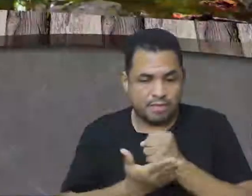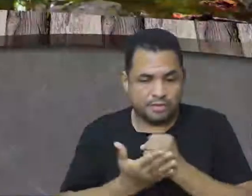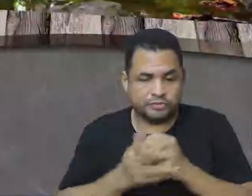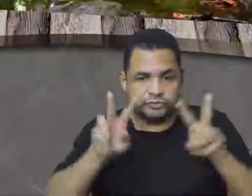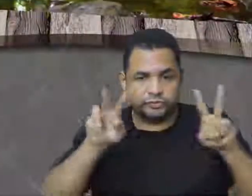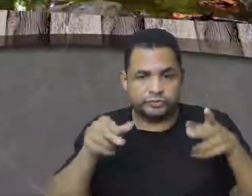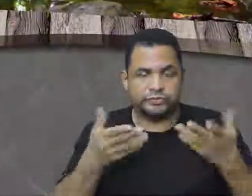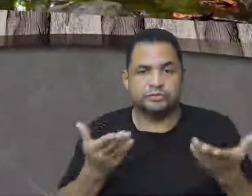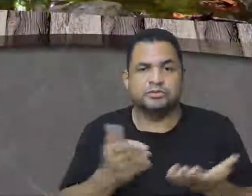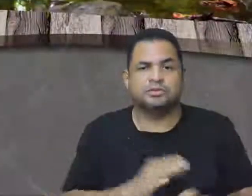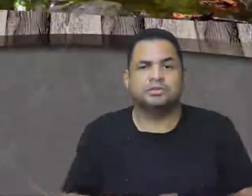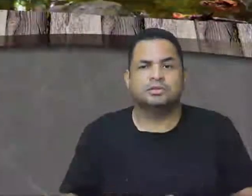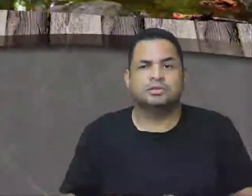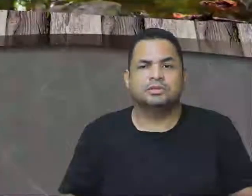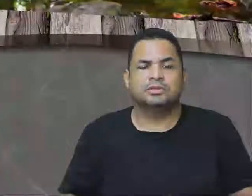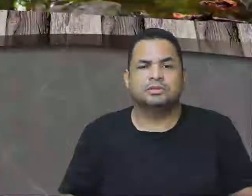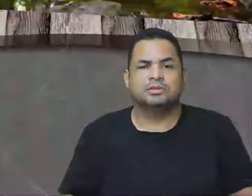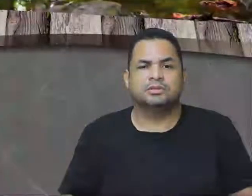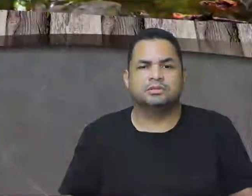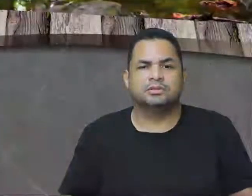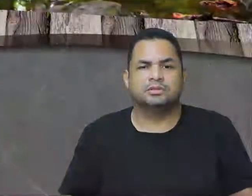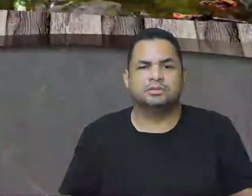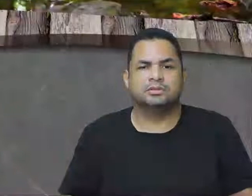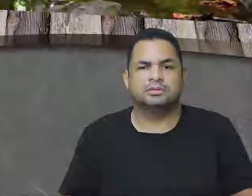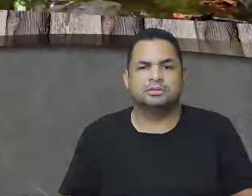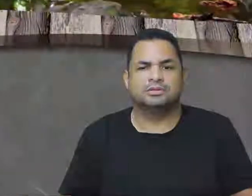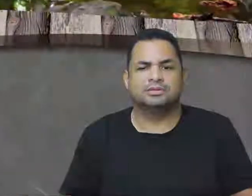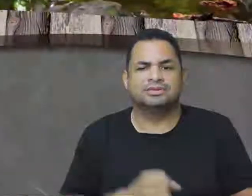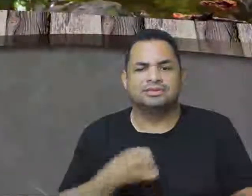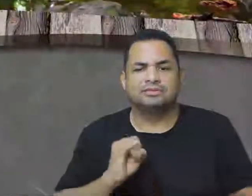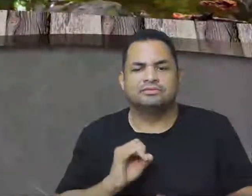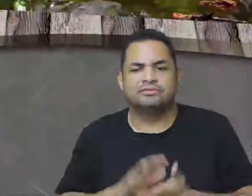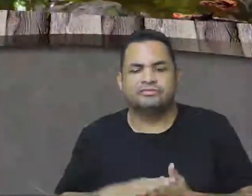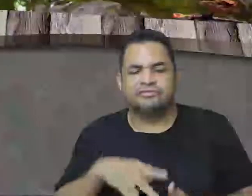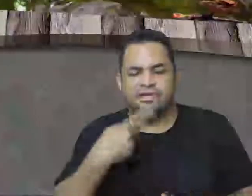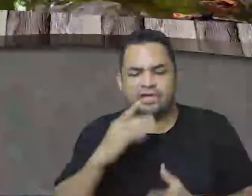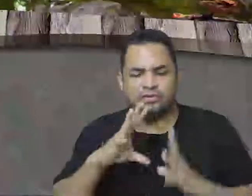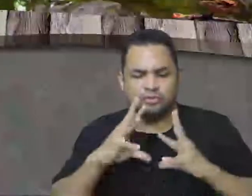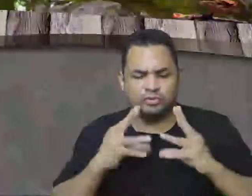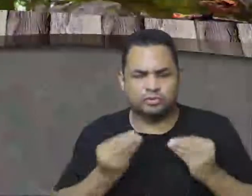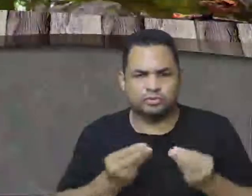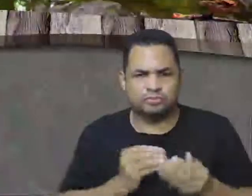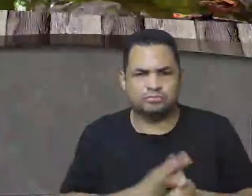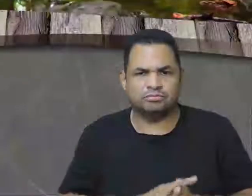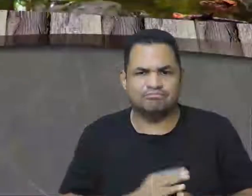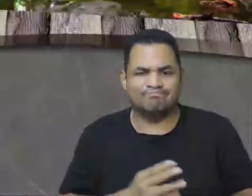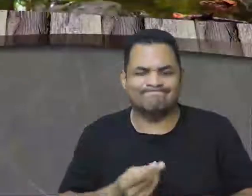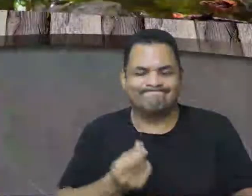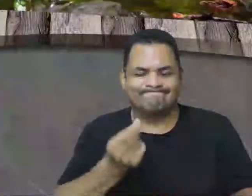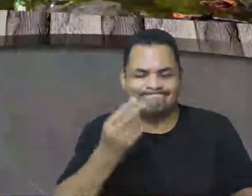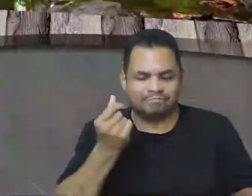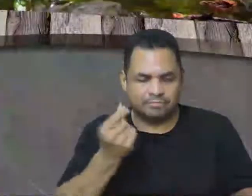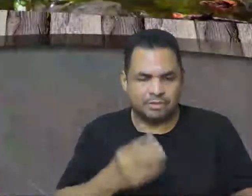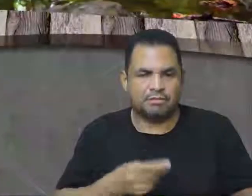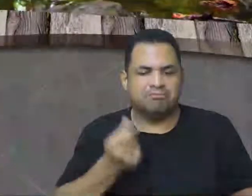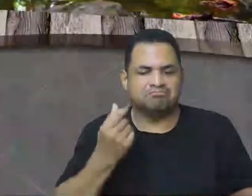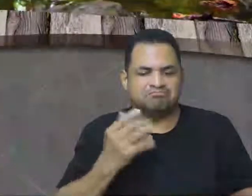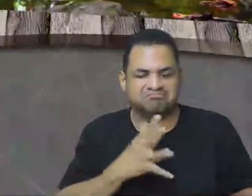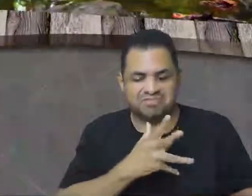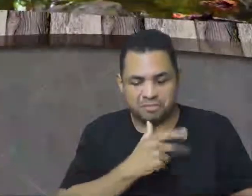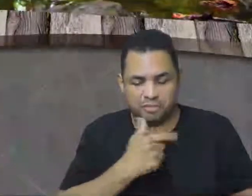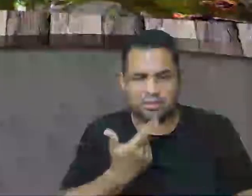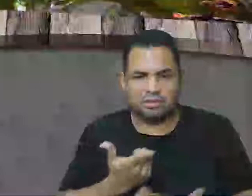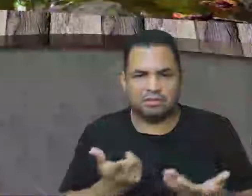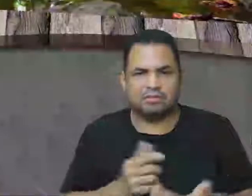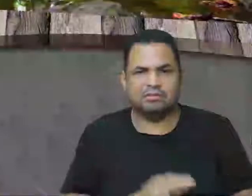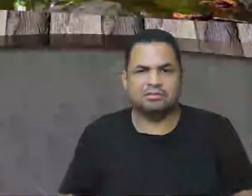do tecido epitelial. Não, se a gente fosse falar tudo sobre o tecido epitelial aqui, a gente ia passar muito tempo.